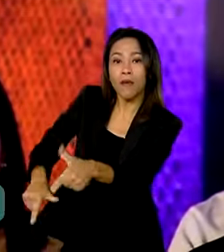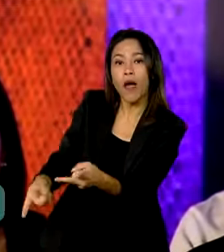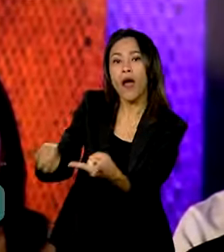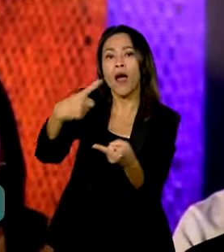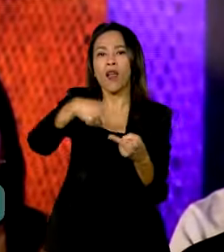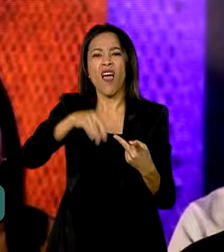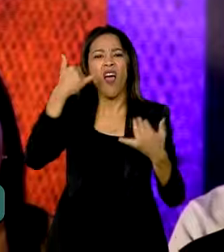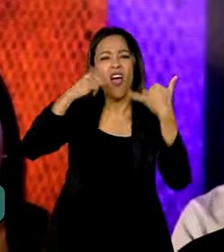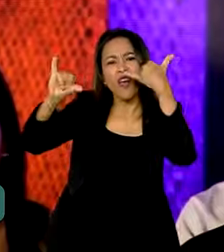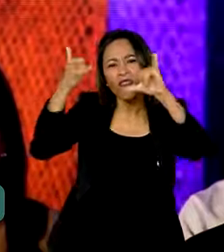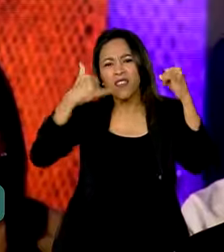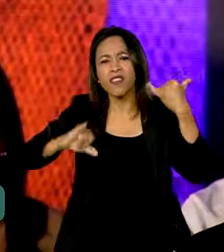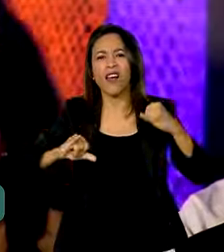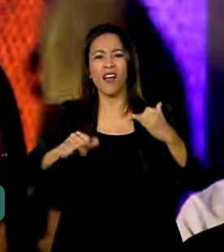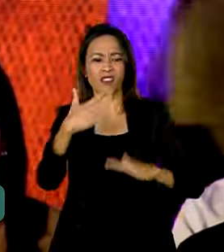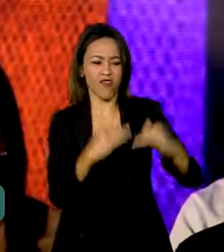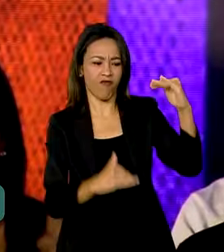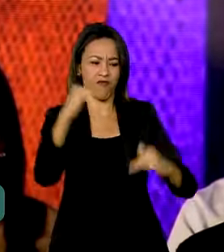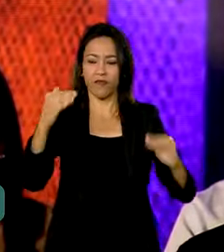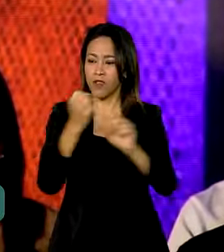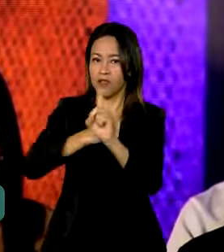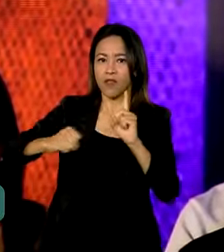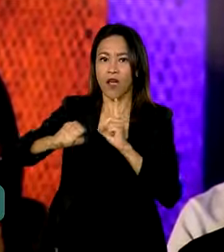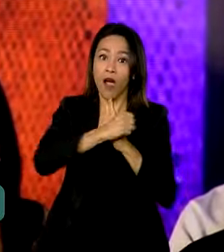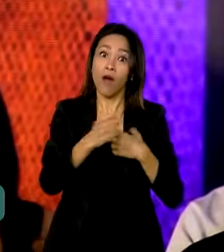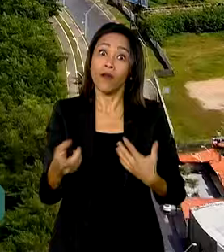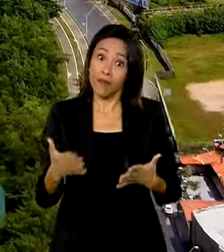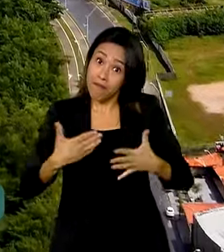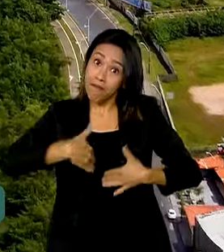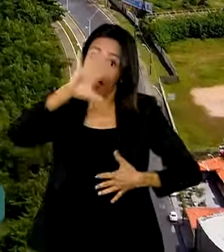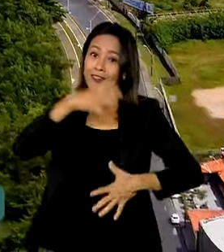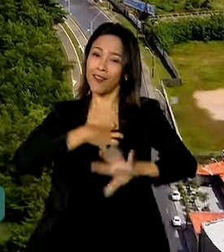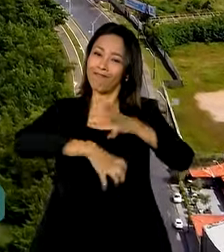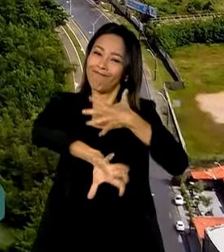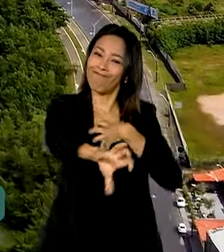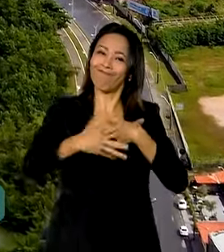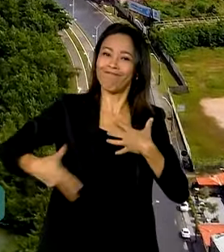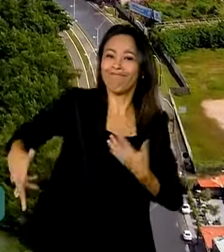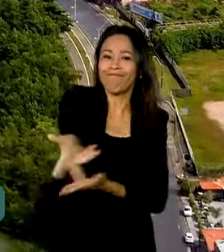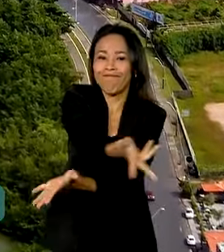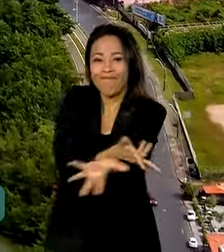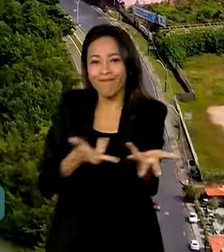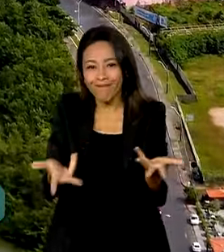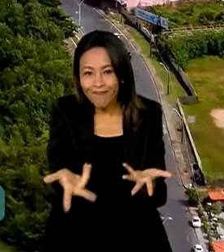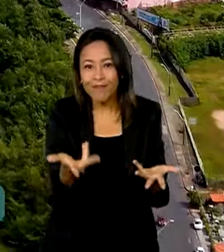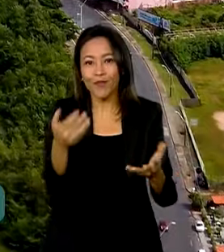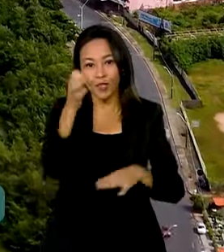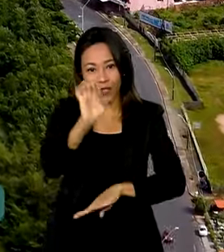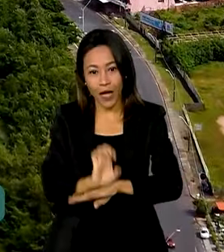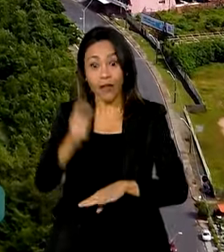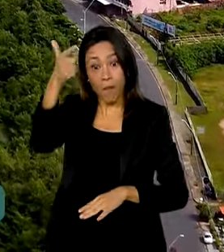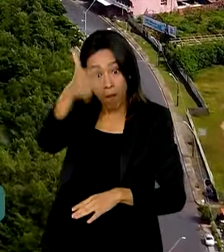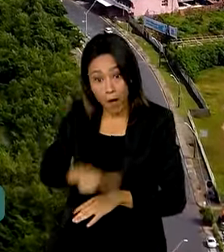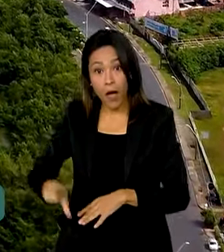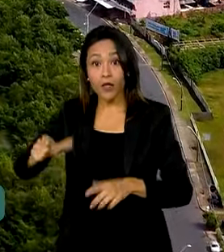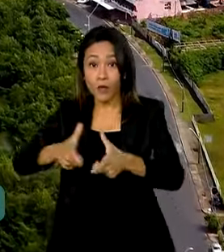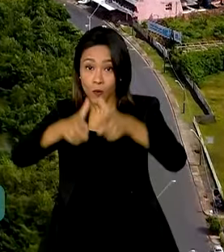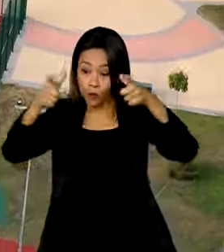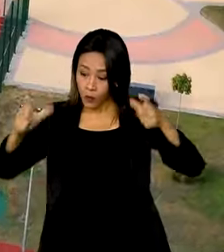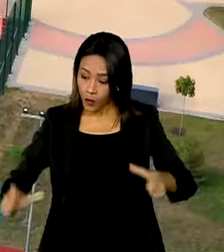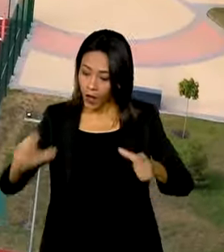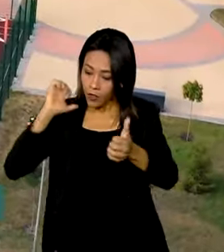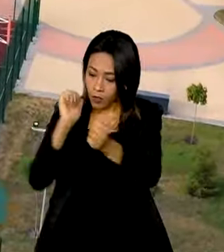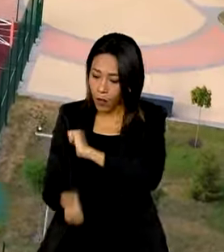desigualdade, fazer um país mais justo, mais solidário e mais fraterno. O estado também vai receber novos espaços esportivos